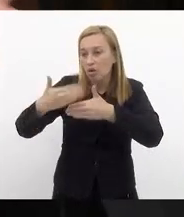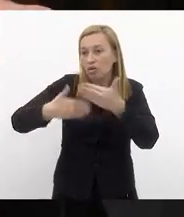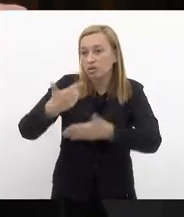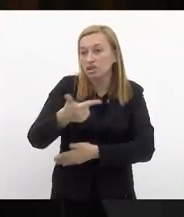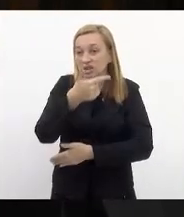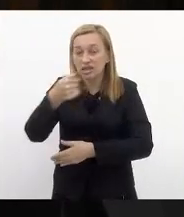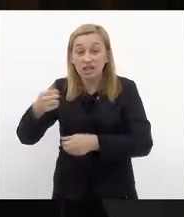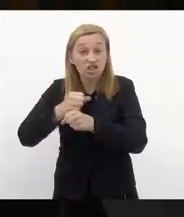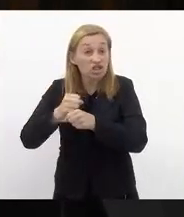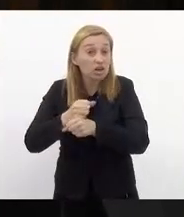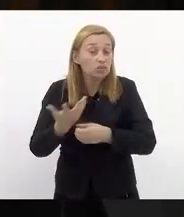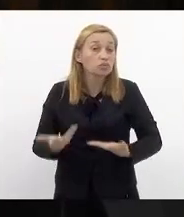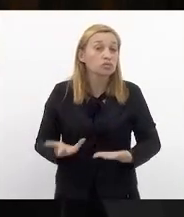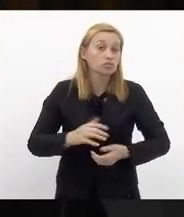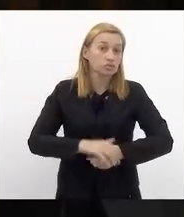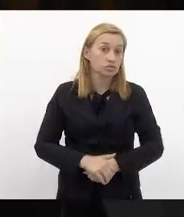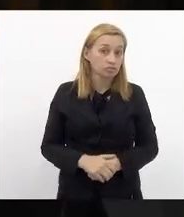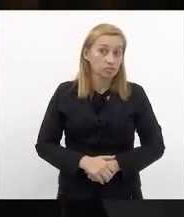17 anos.